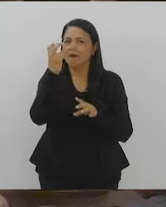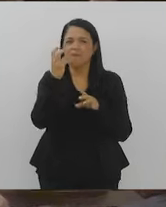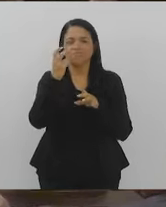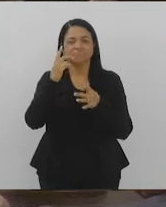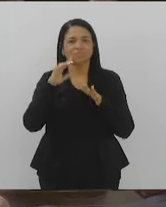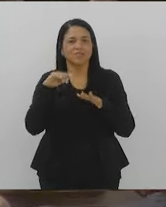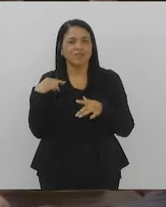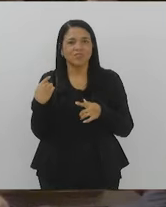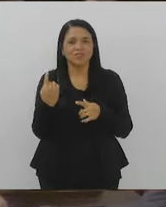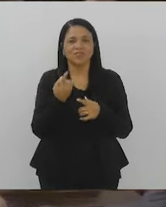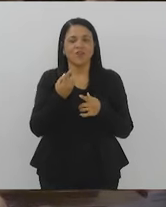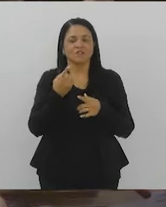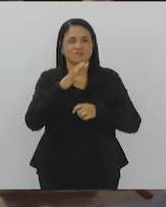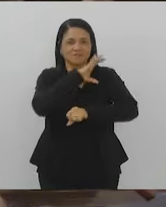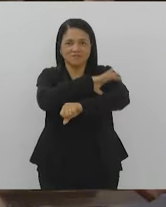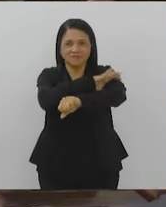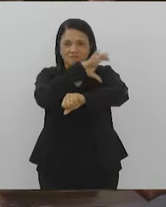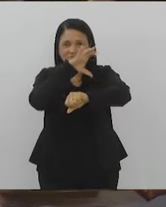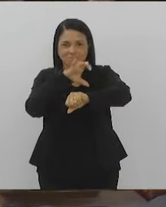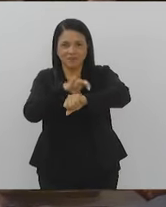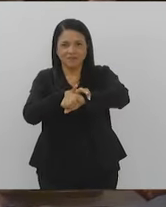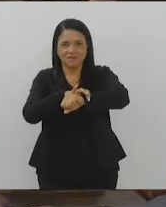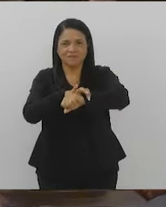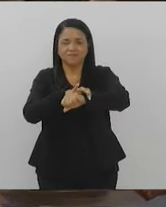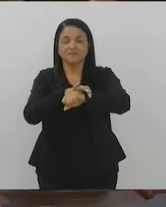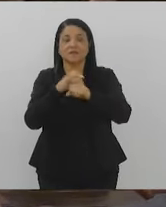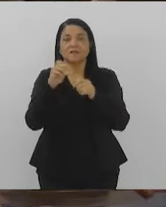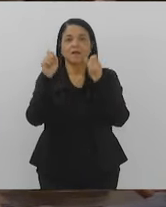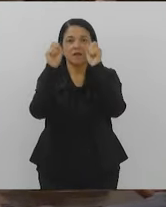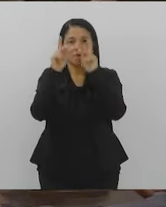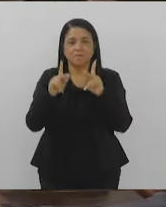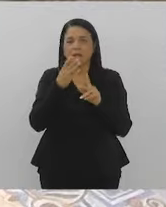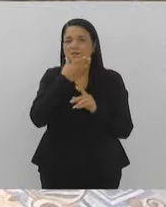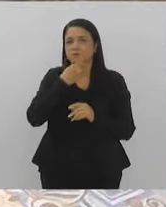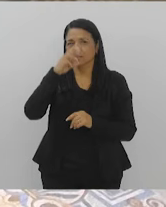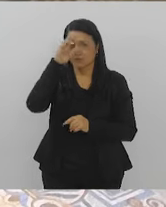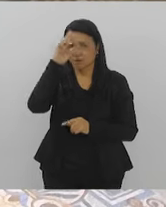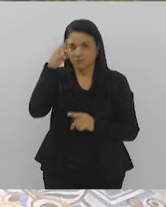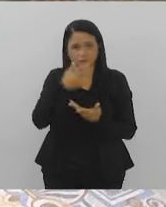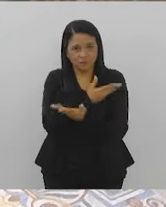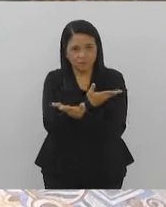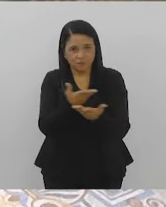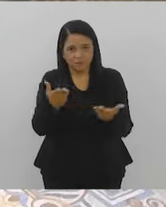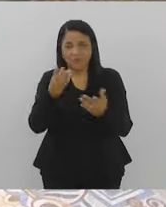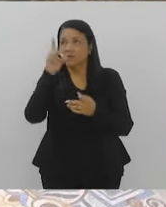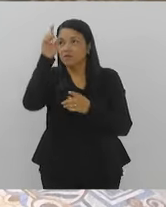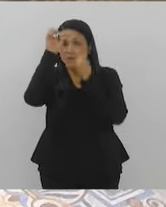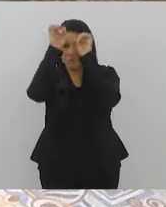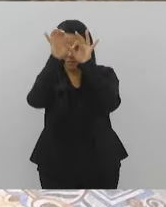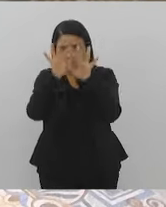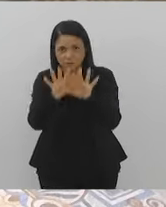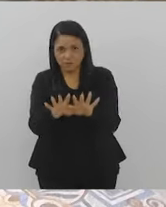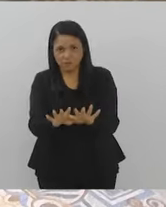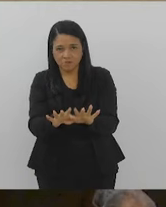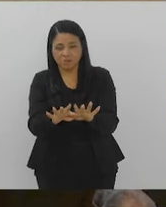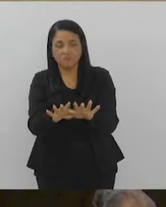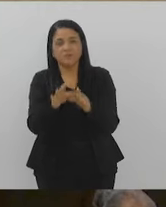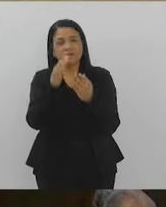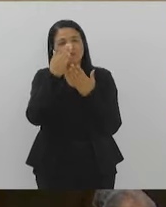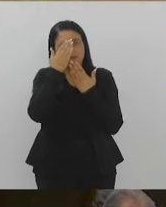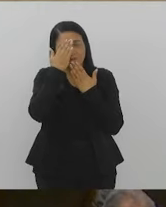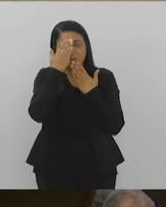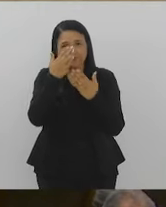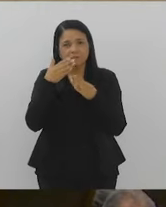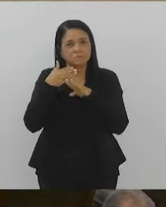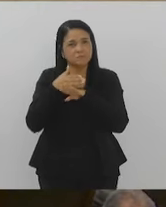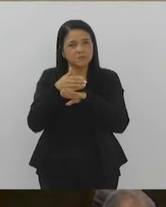comando é da Assembleia de Deus. A paz do Senhor para todos. Que Deus abençoe a todos. Agradecer a presença